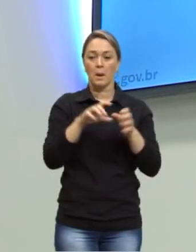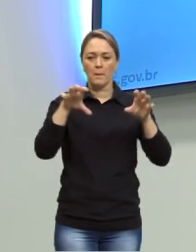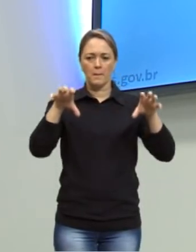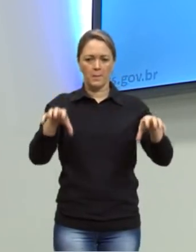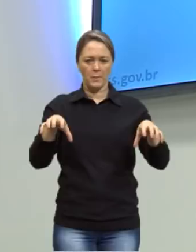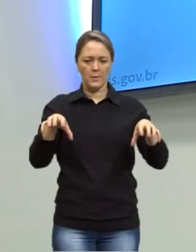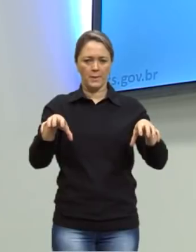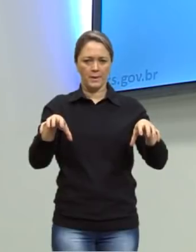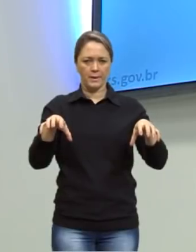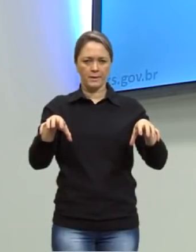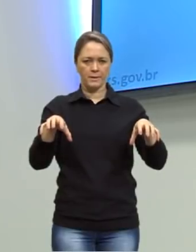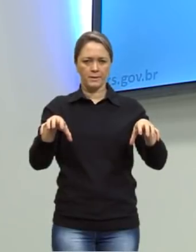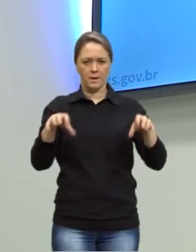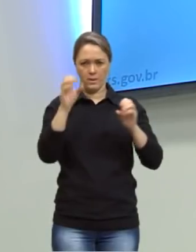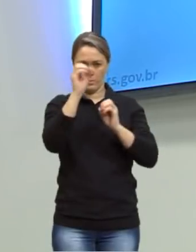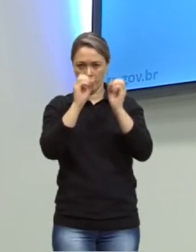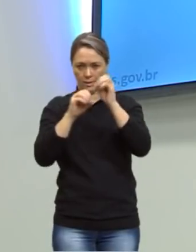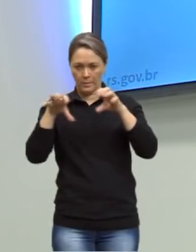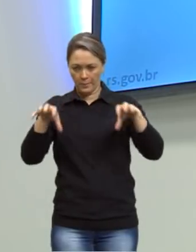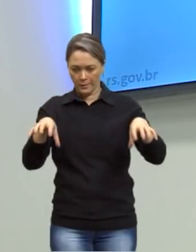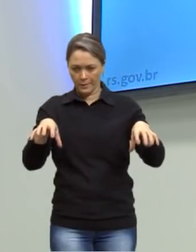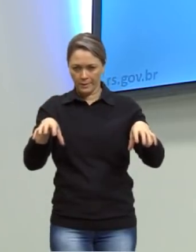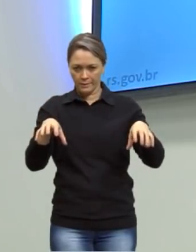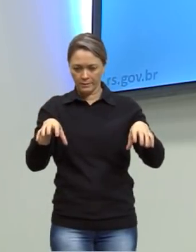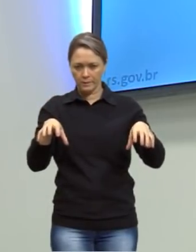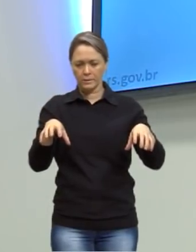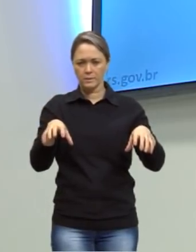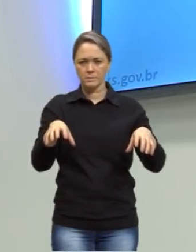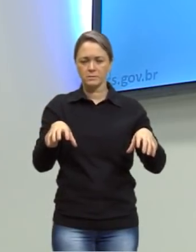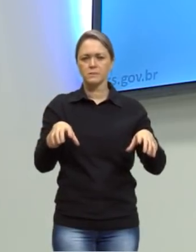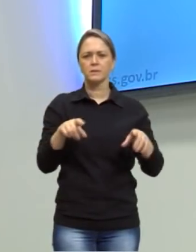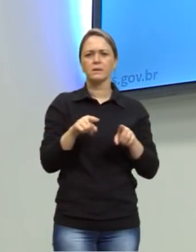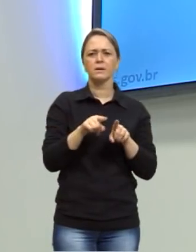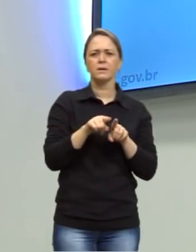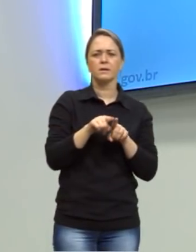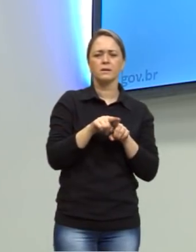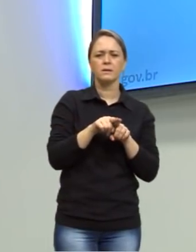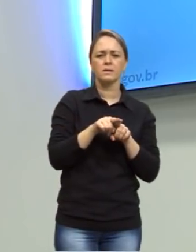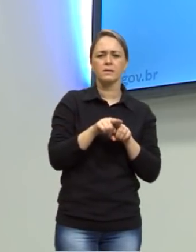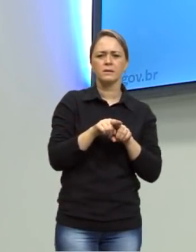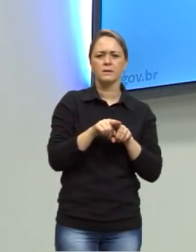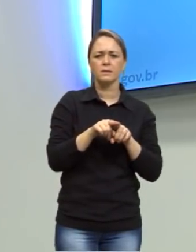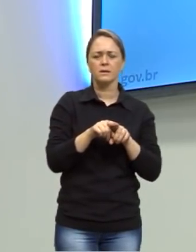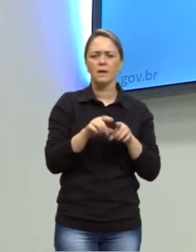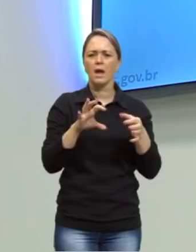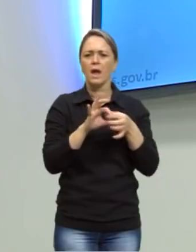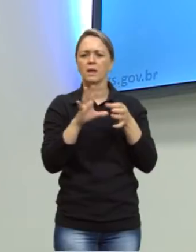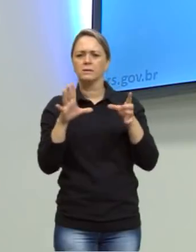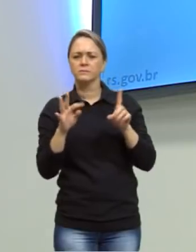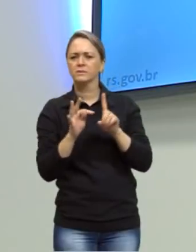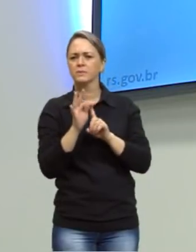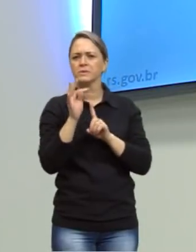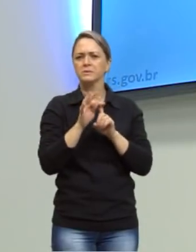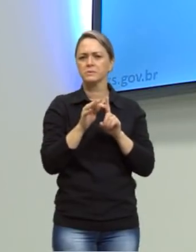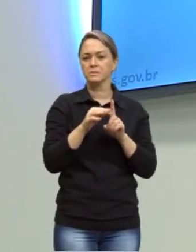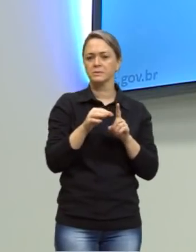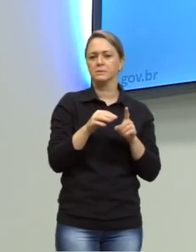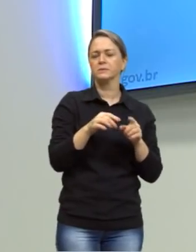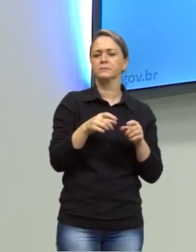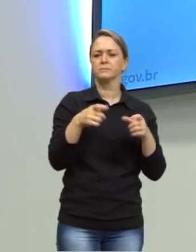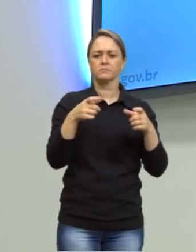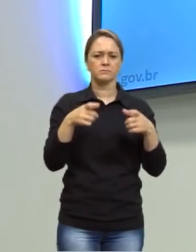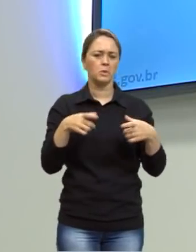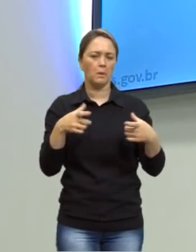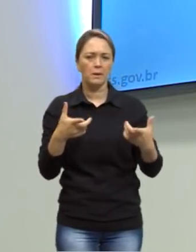e depois a gente vai ver a a interação que ocorre entre as moléculas ela é líquida à temperatura ambiente isso tudo